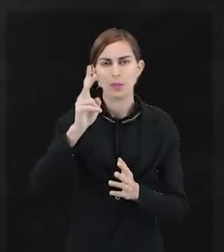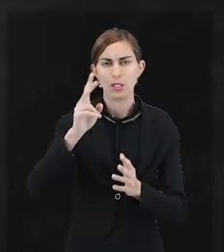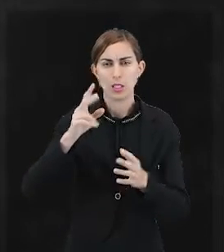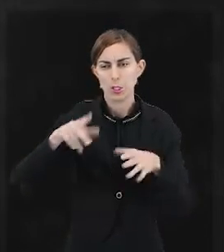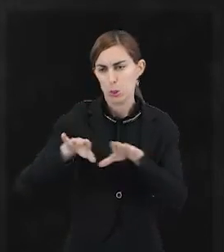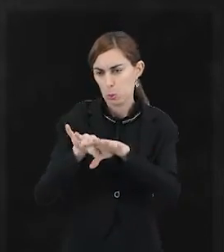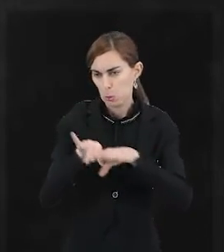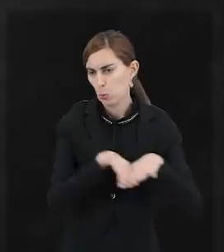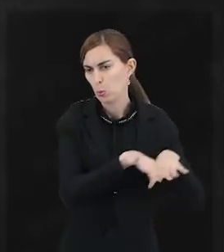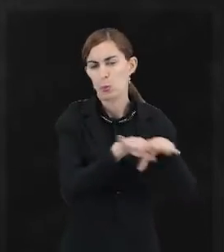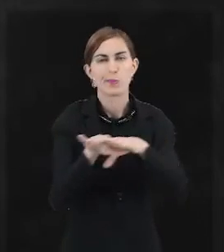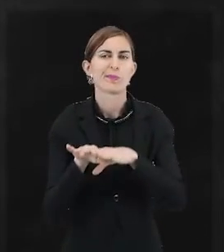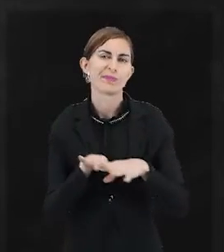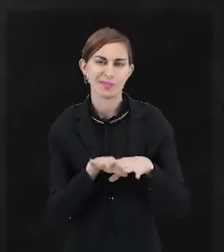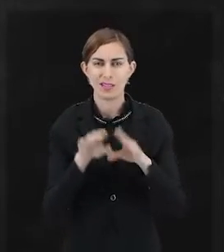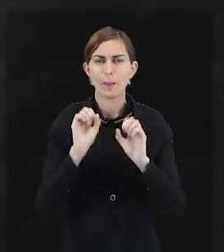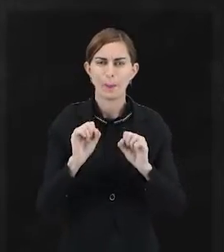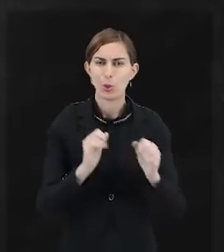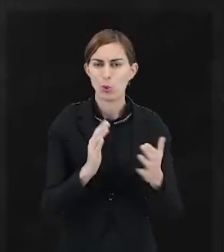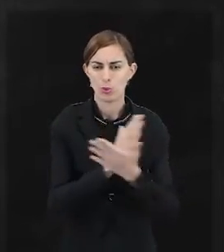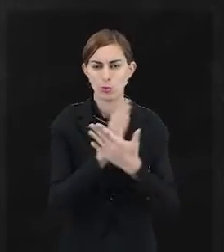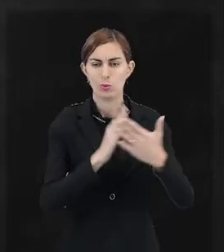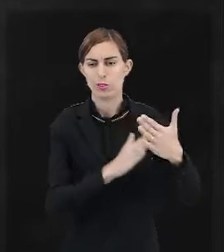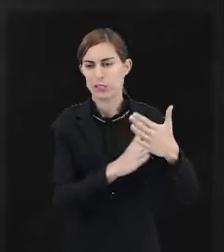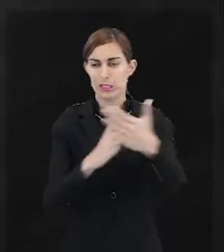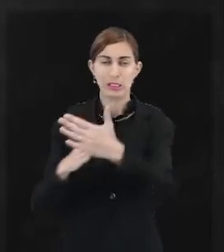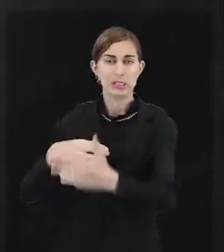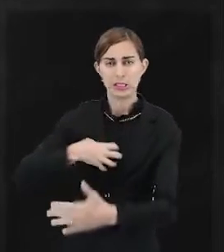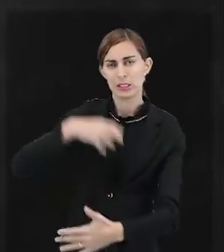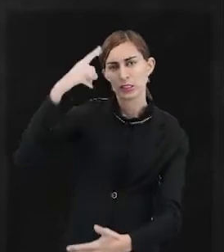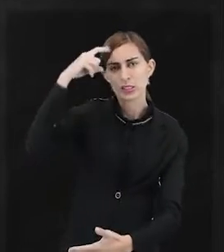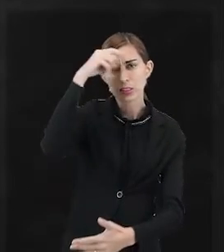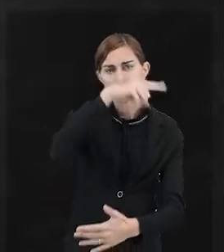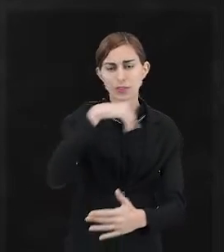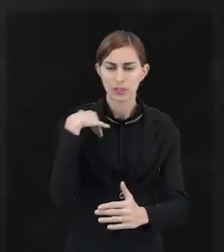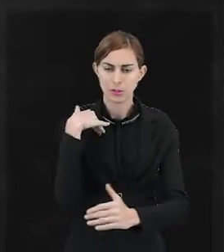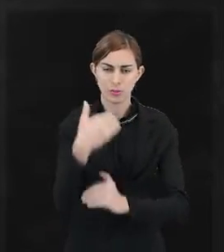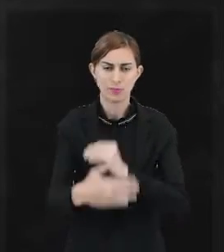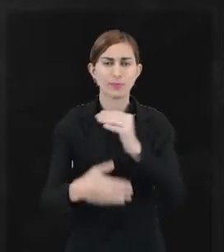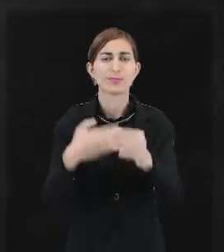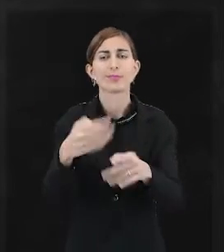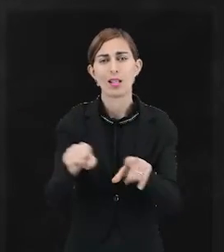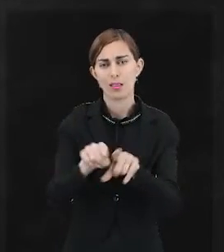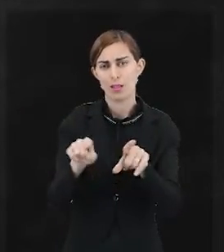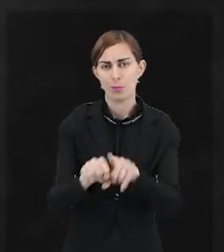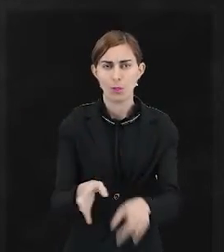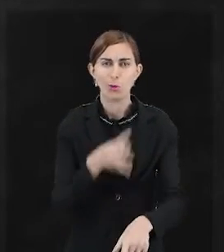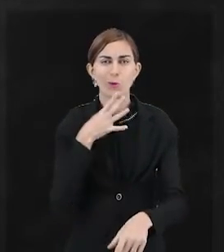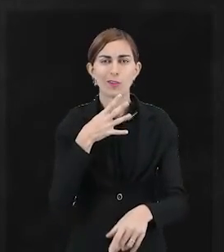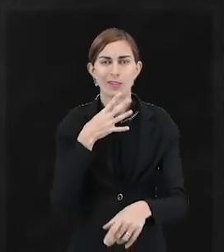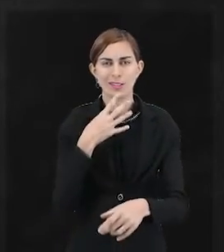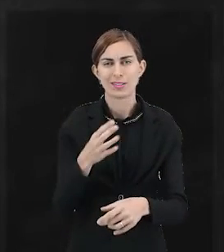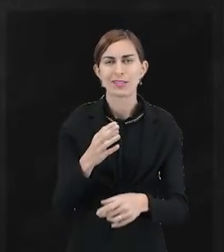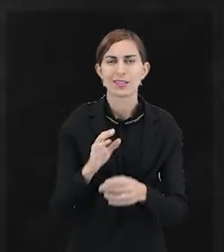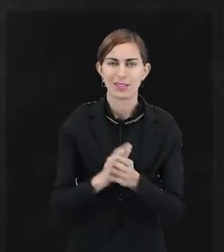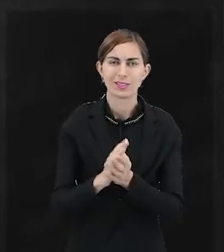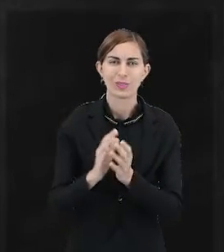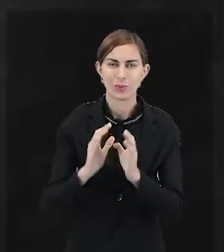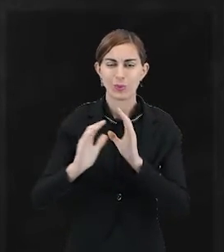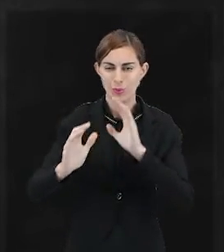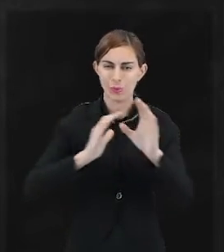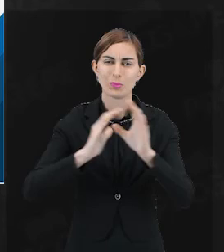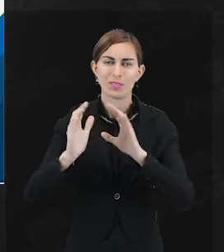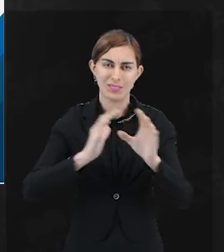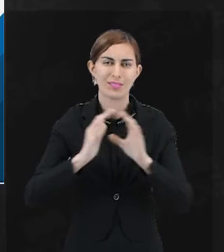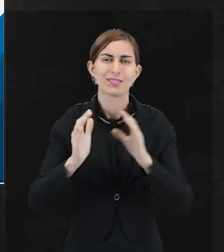linear, podendo incidir algumas barreiras ou dificuldades nesse processo, também conhecidos como ruídos na